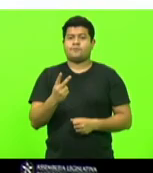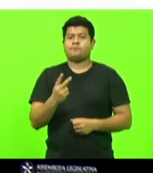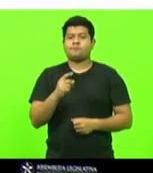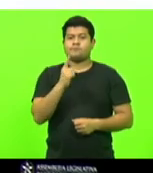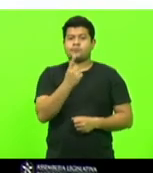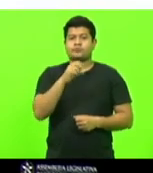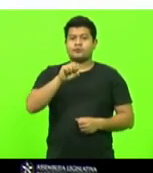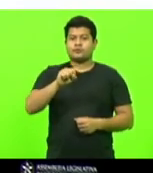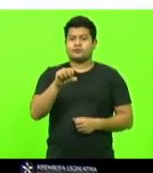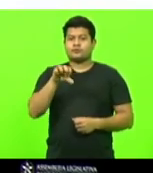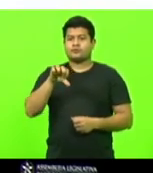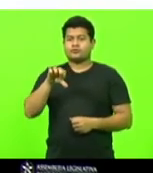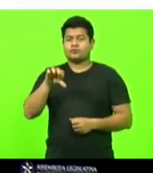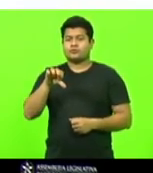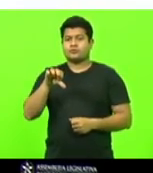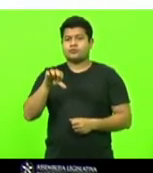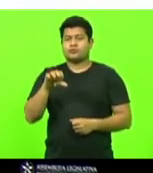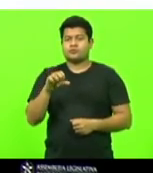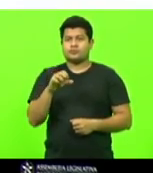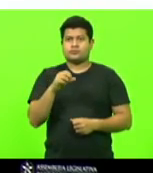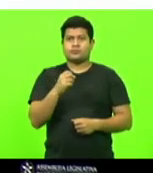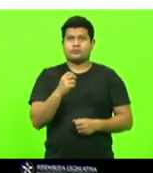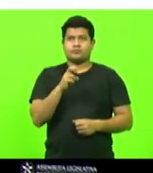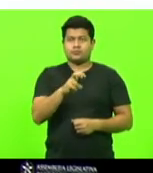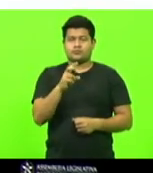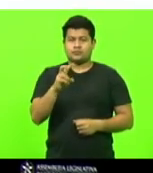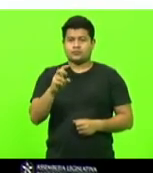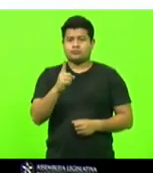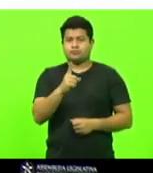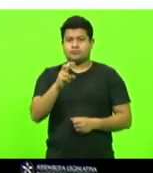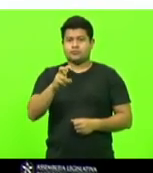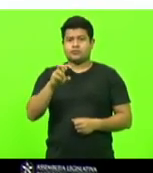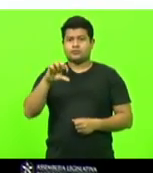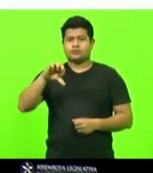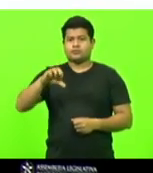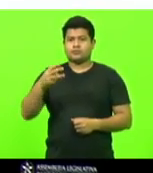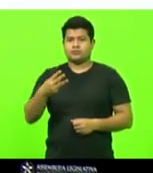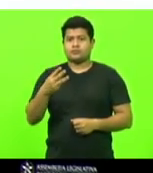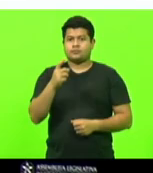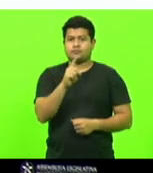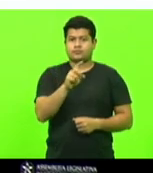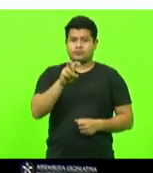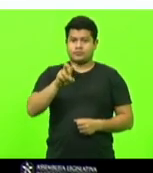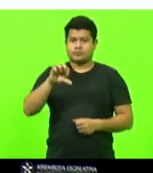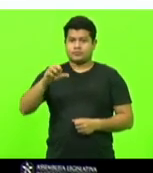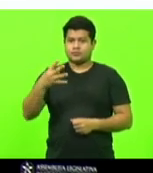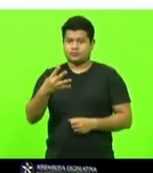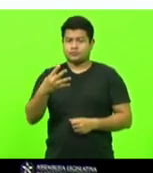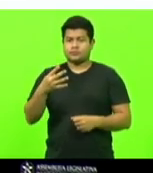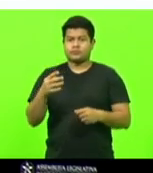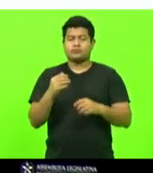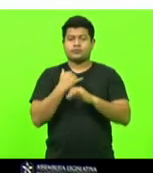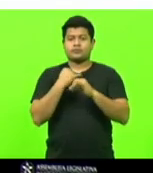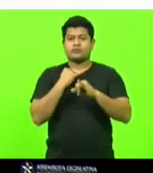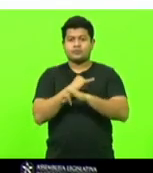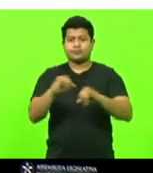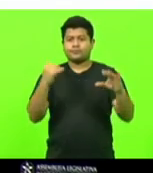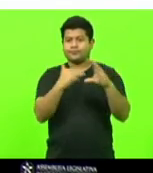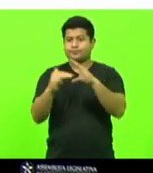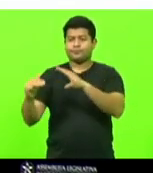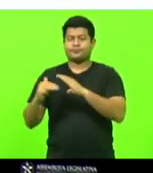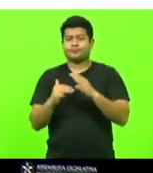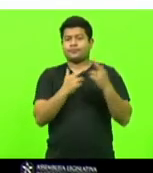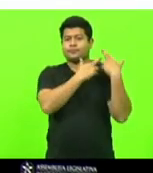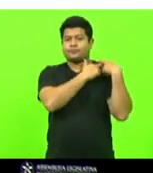1588 a 1591, 1593 a 1594 e comunicou que vai encaminhar aos destinatários